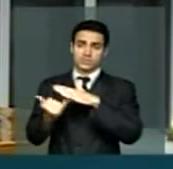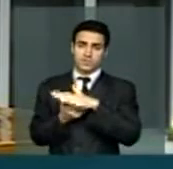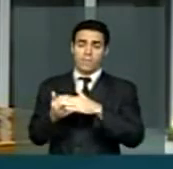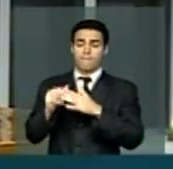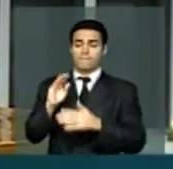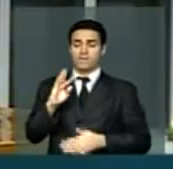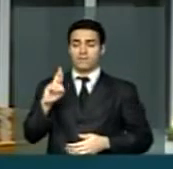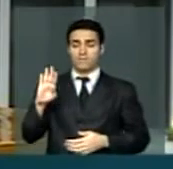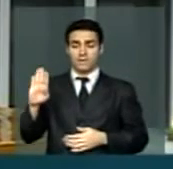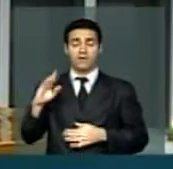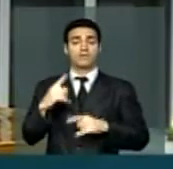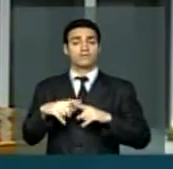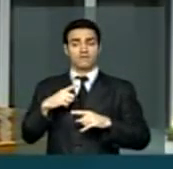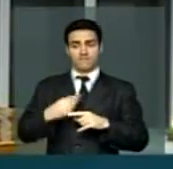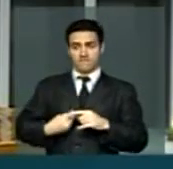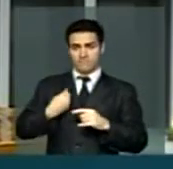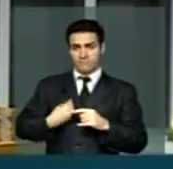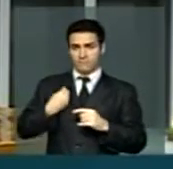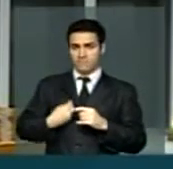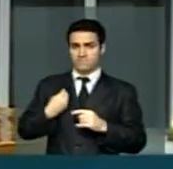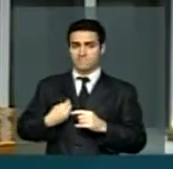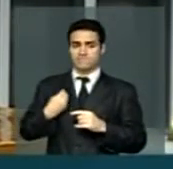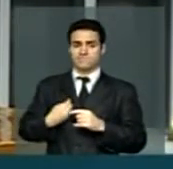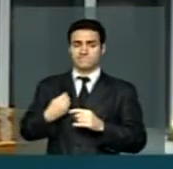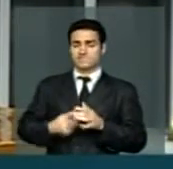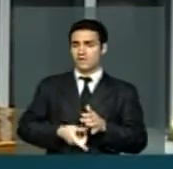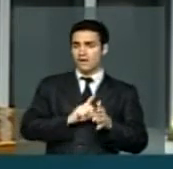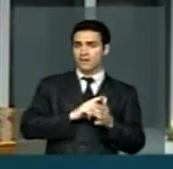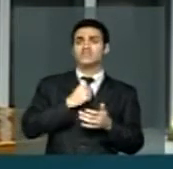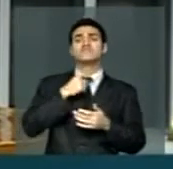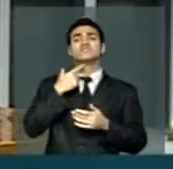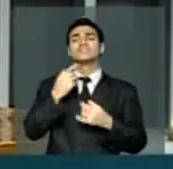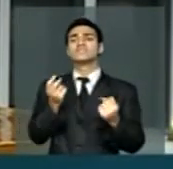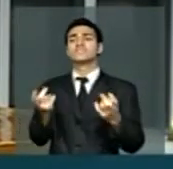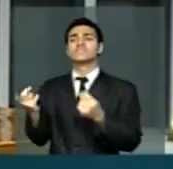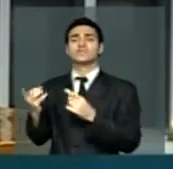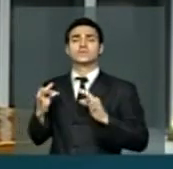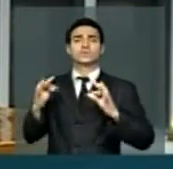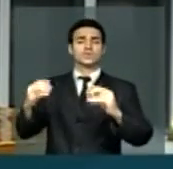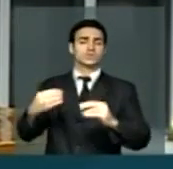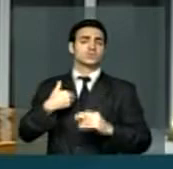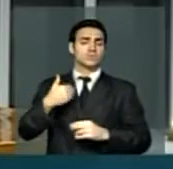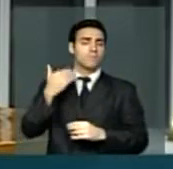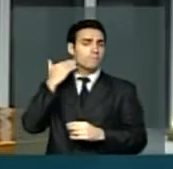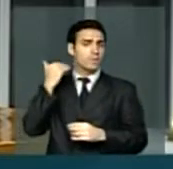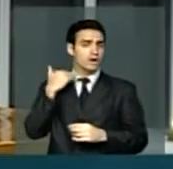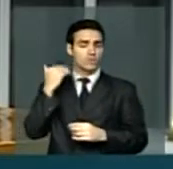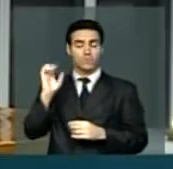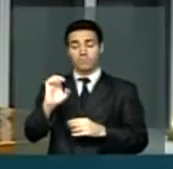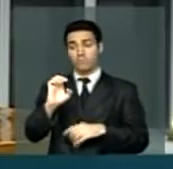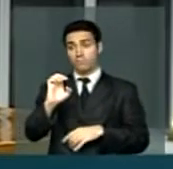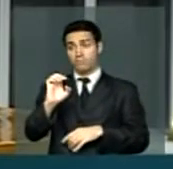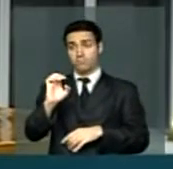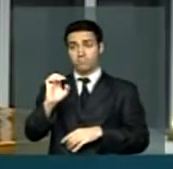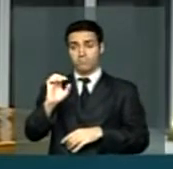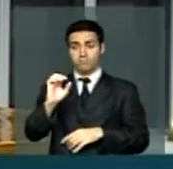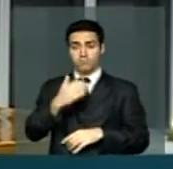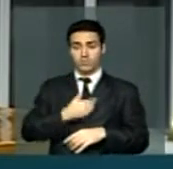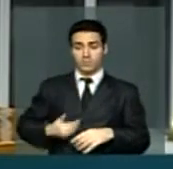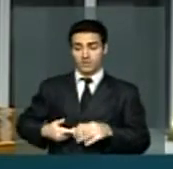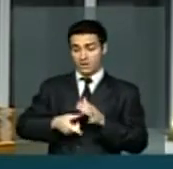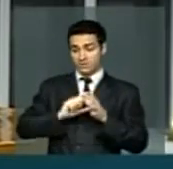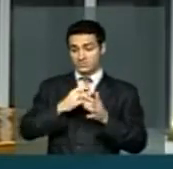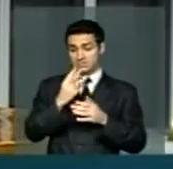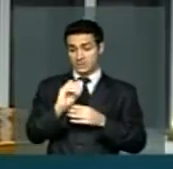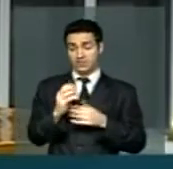Banco de Brasília, que sobreviveu à verdadeira sanha privatista que atingiu os bancos públicos estaduais. Éramos mais de 30